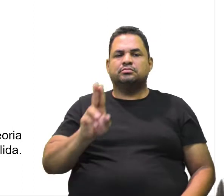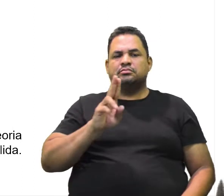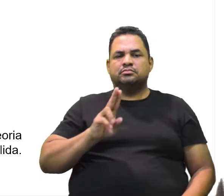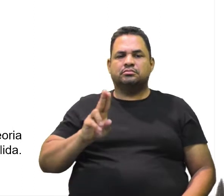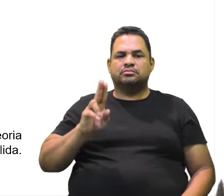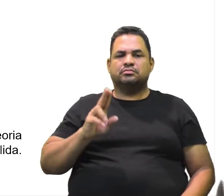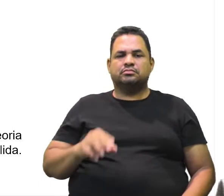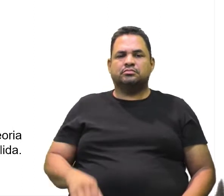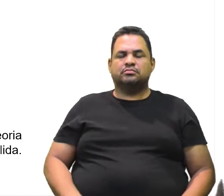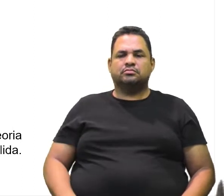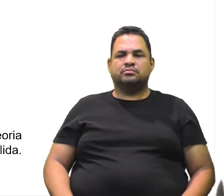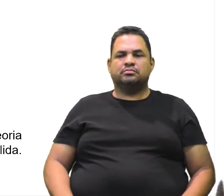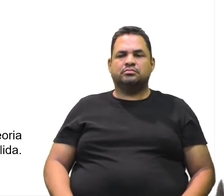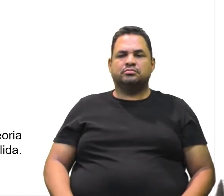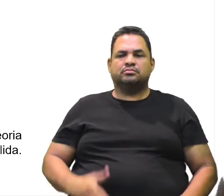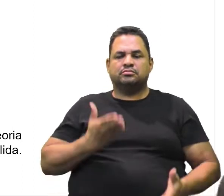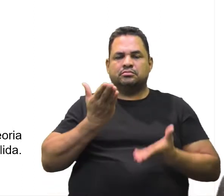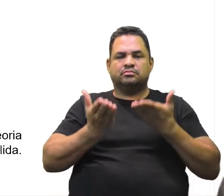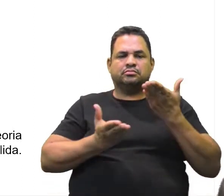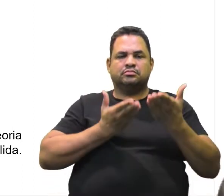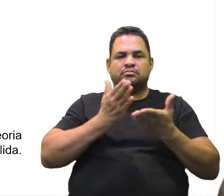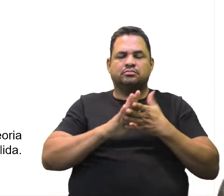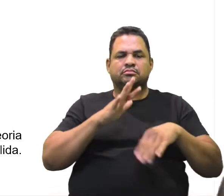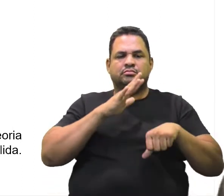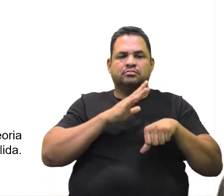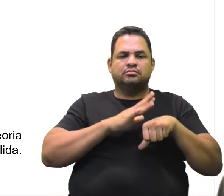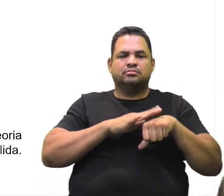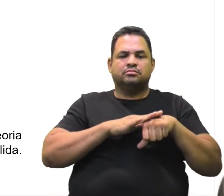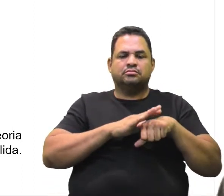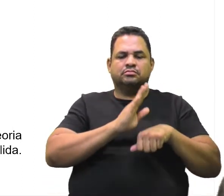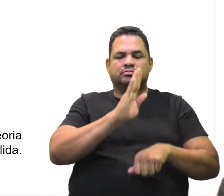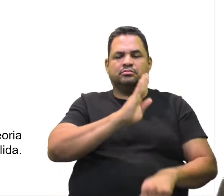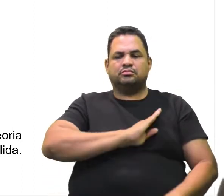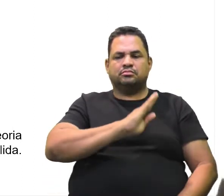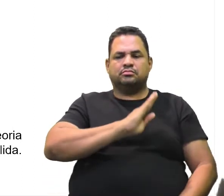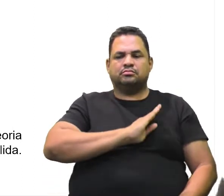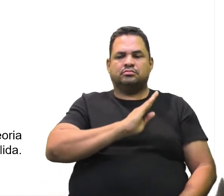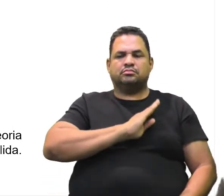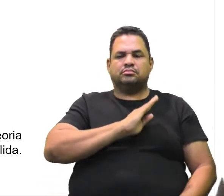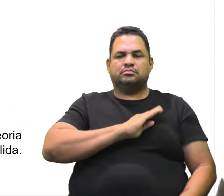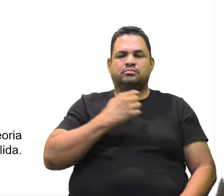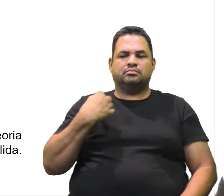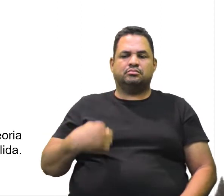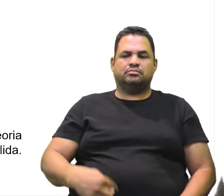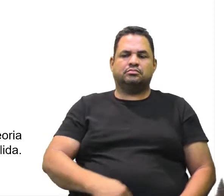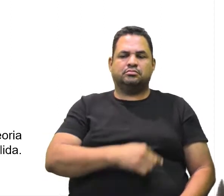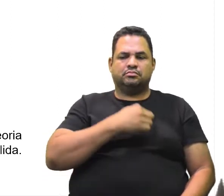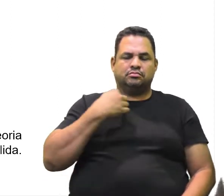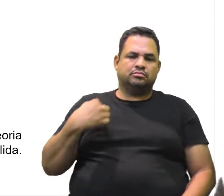utilizado no tratamento de algumas doenças cardiovasculares.